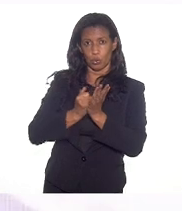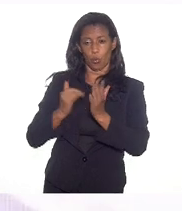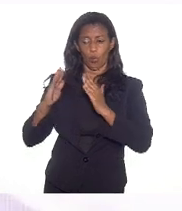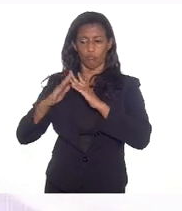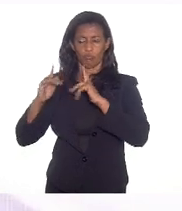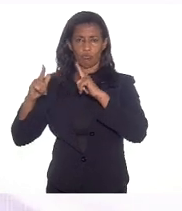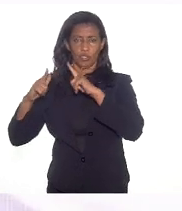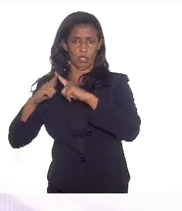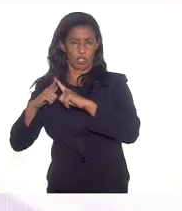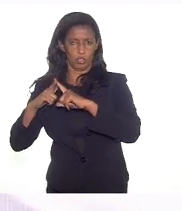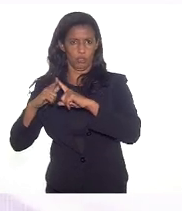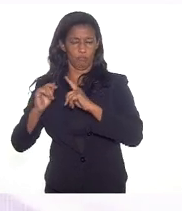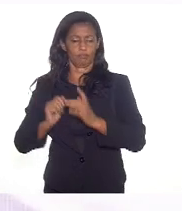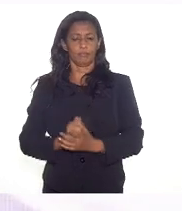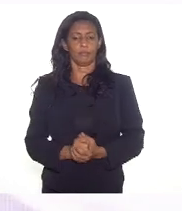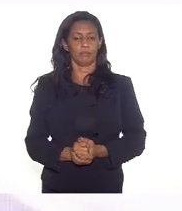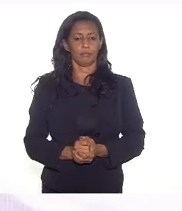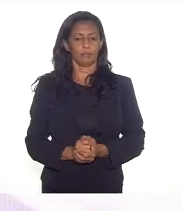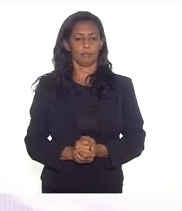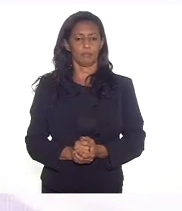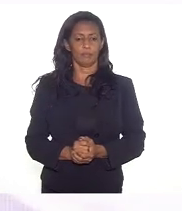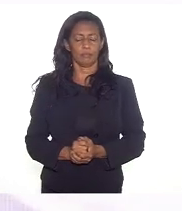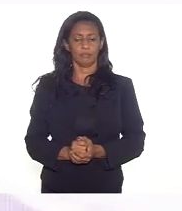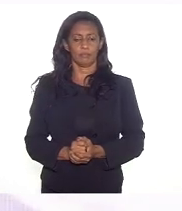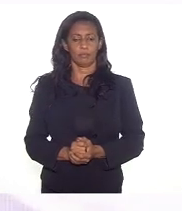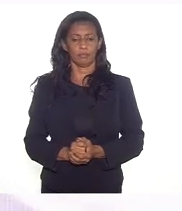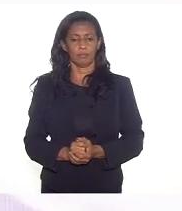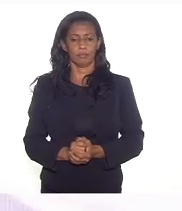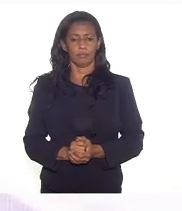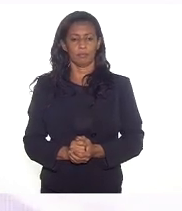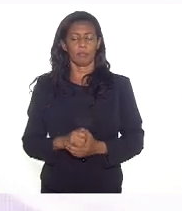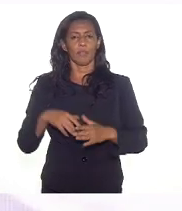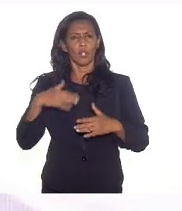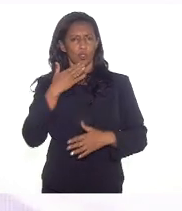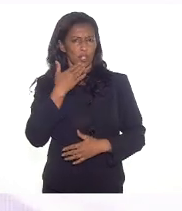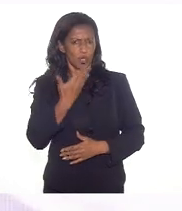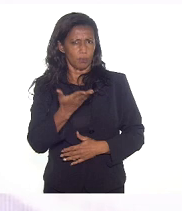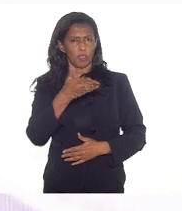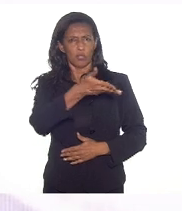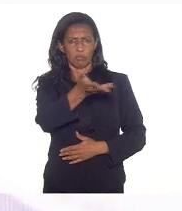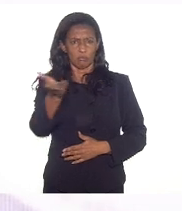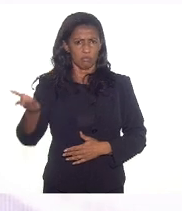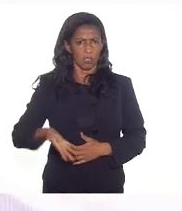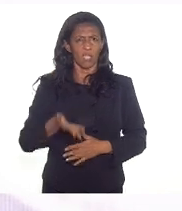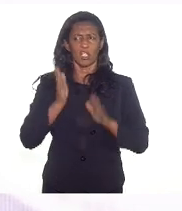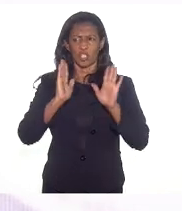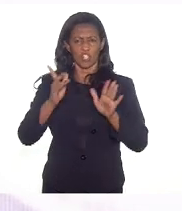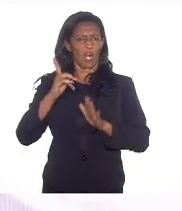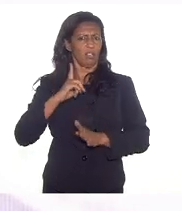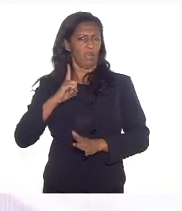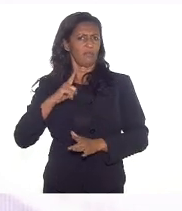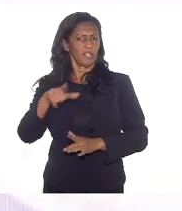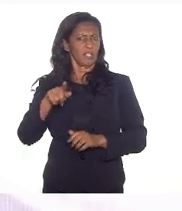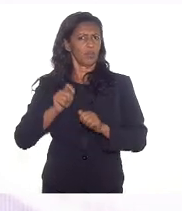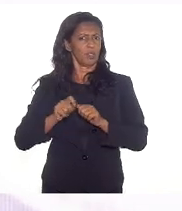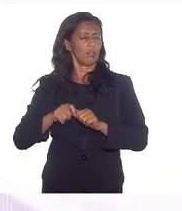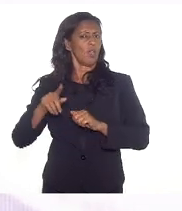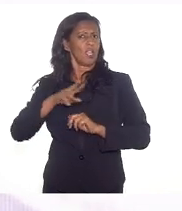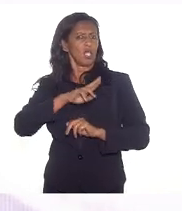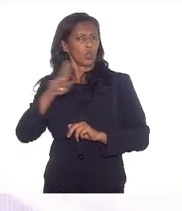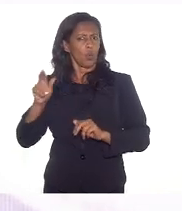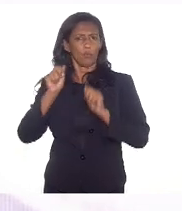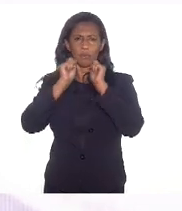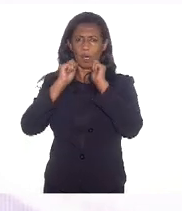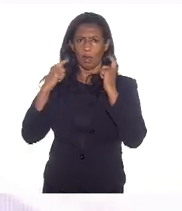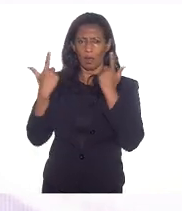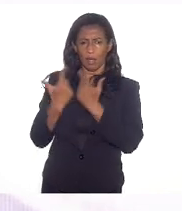gostaria de pedir à Vossa Excelência, que já está fazendo isso nesse momento, em nome da Assembleia Legislativa, que nos ajude